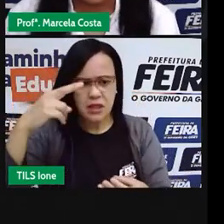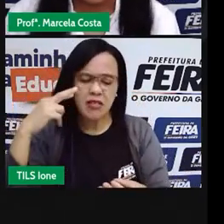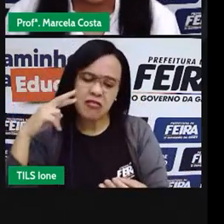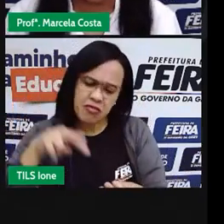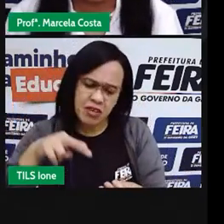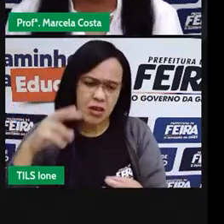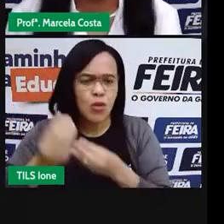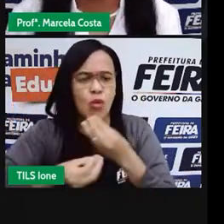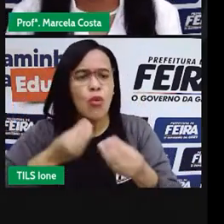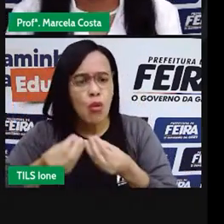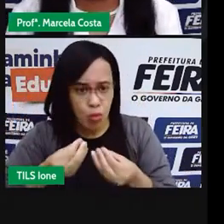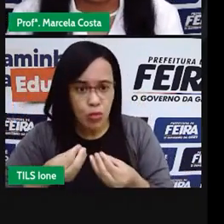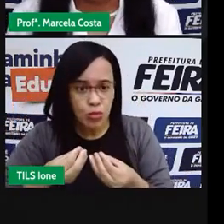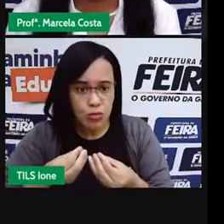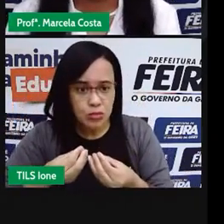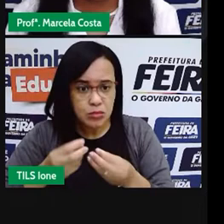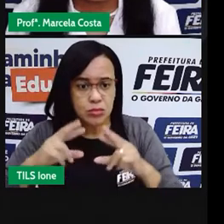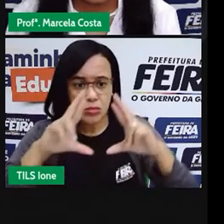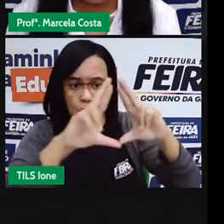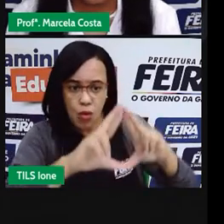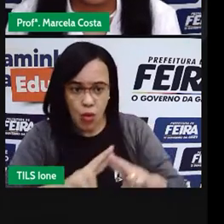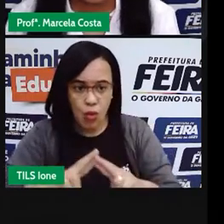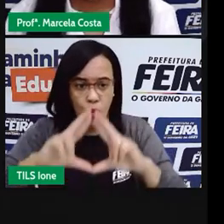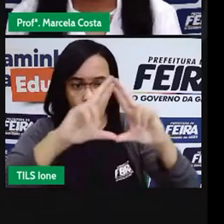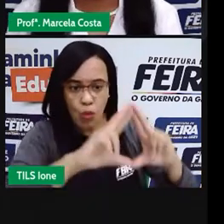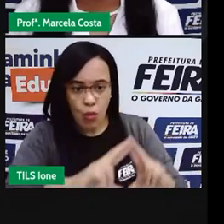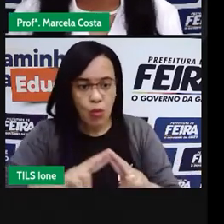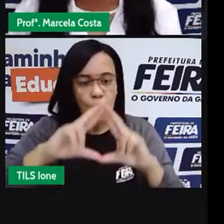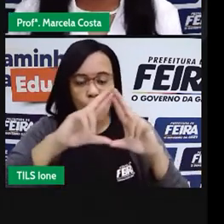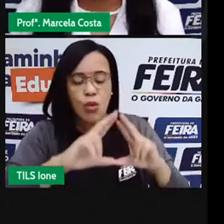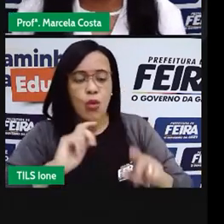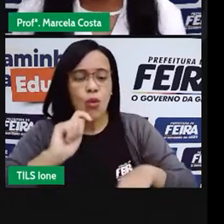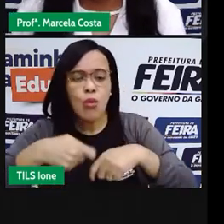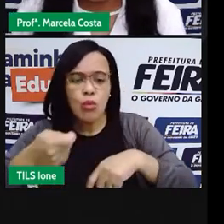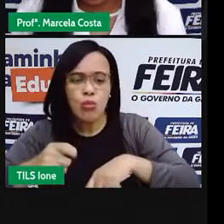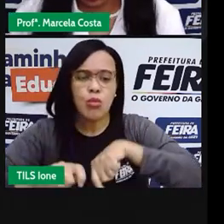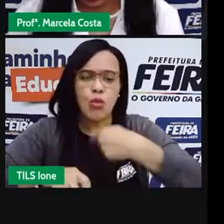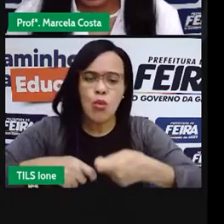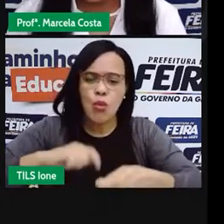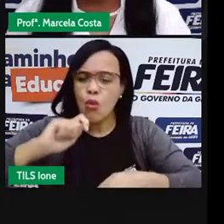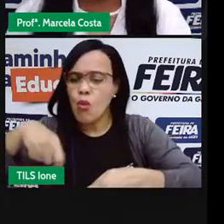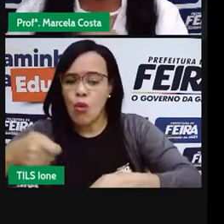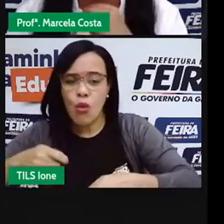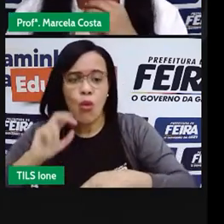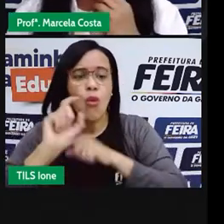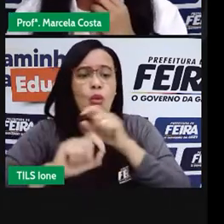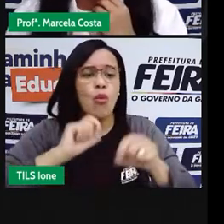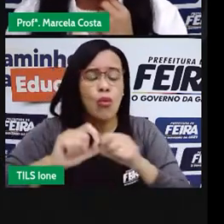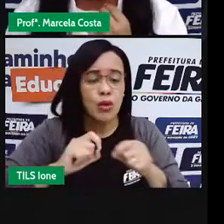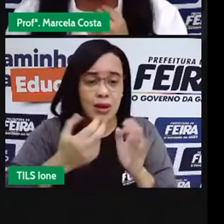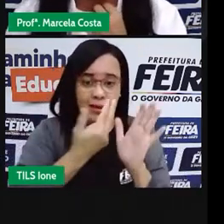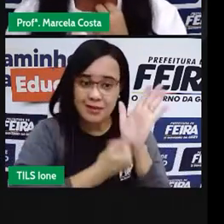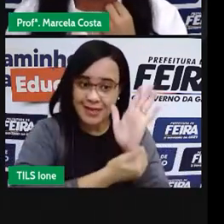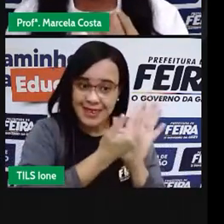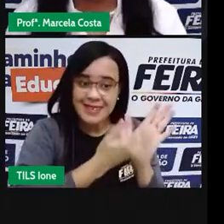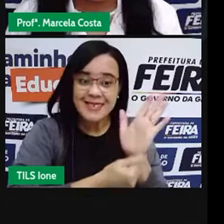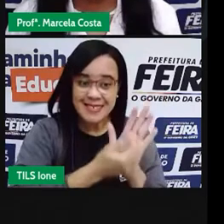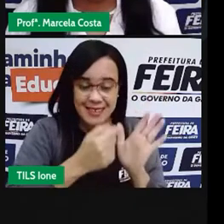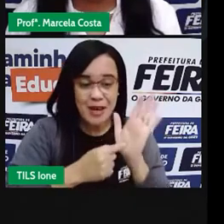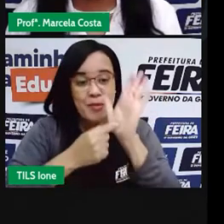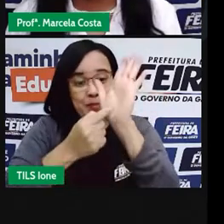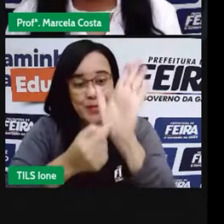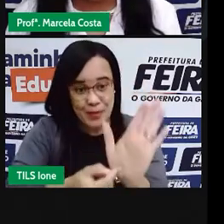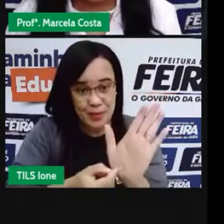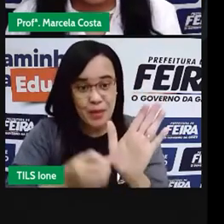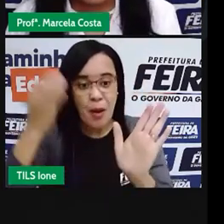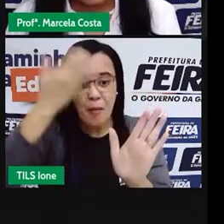Para fazer isso, você pode buscar os símbolos que identificam esses produtos, que identificam as